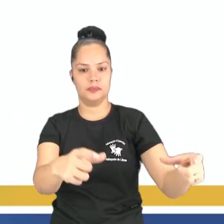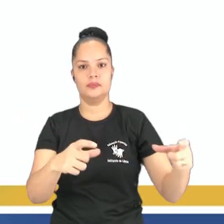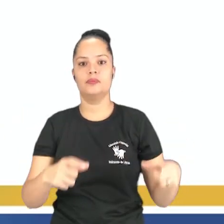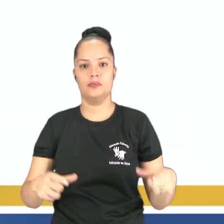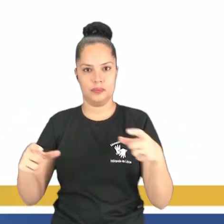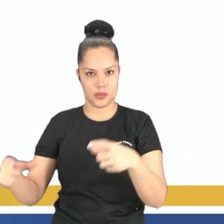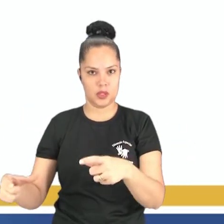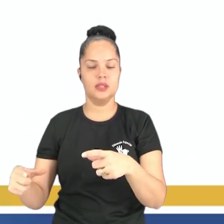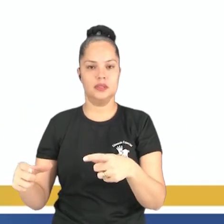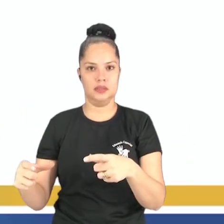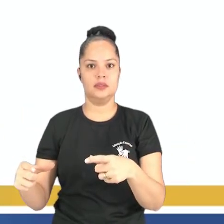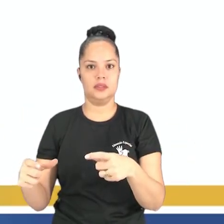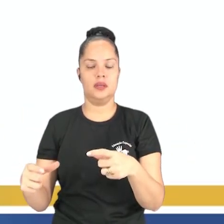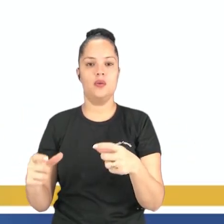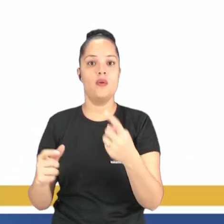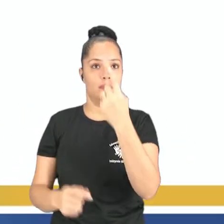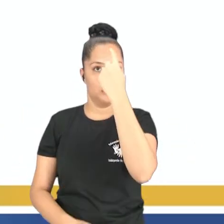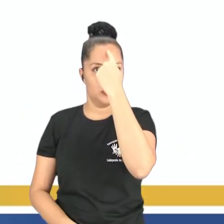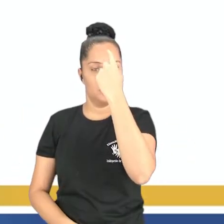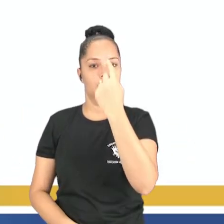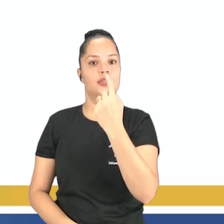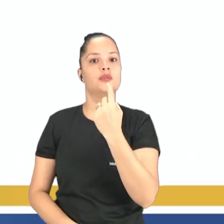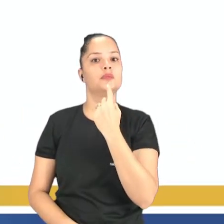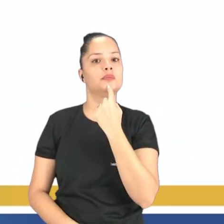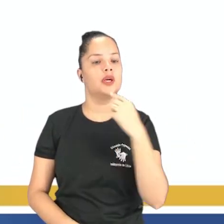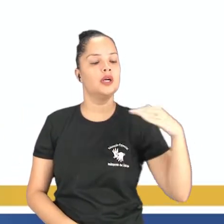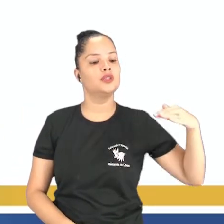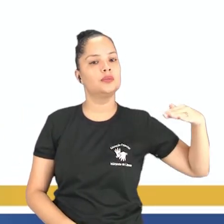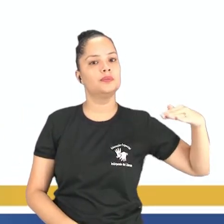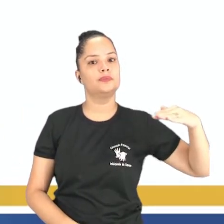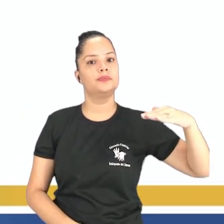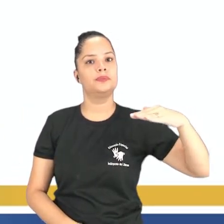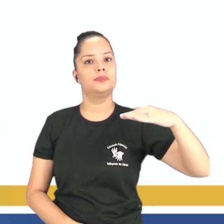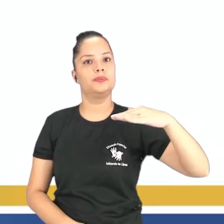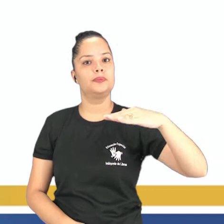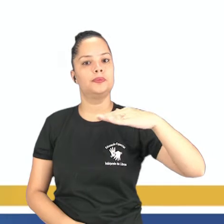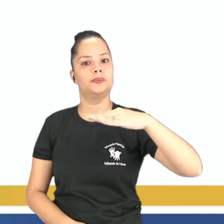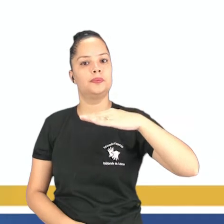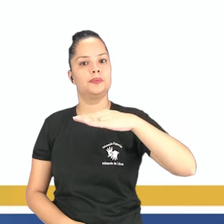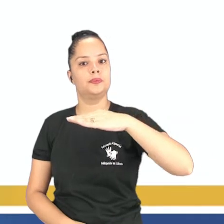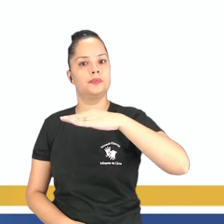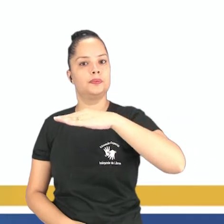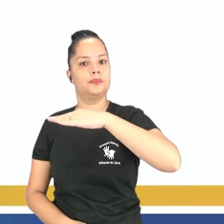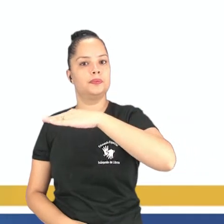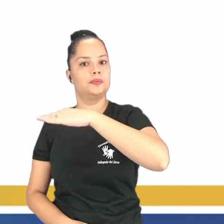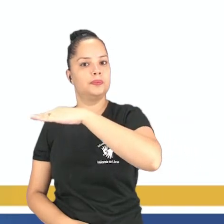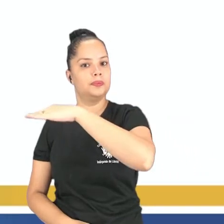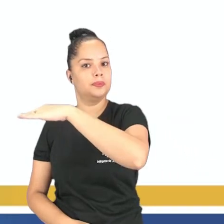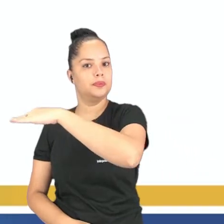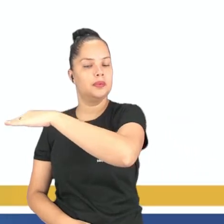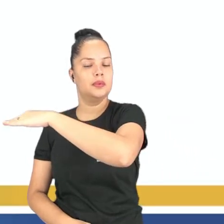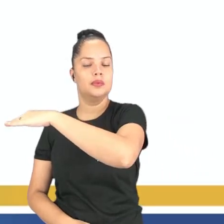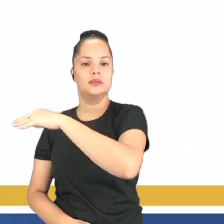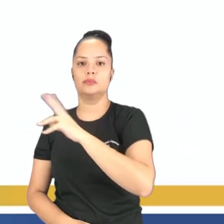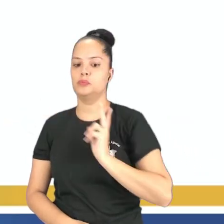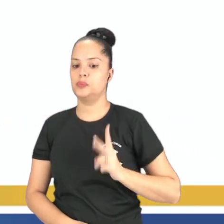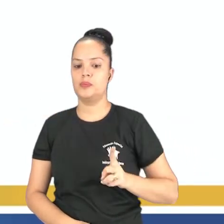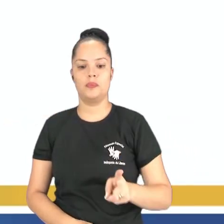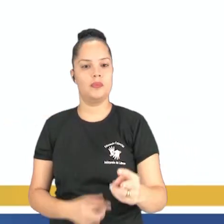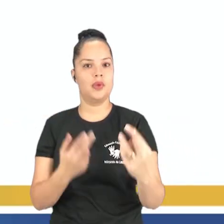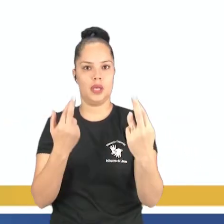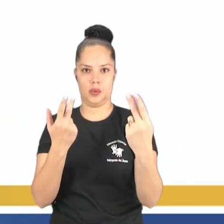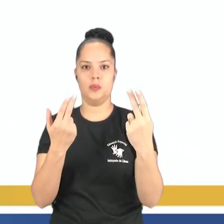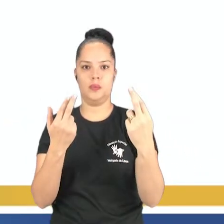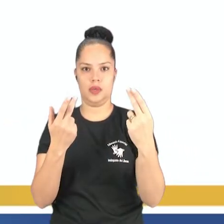figura original são deslocados da mesma forma e todos os segmentos de reta que formam a